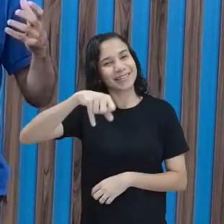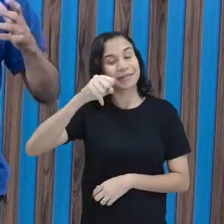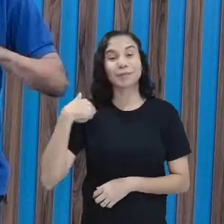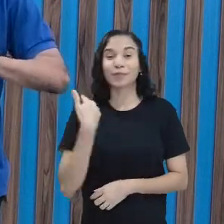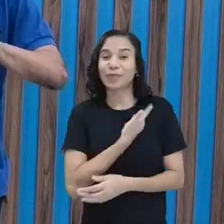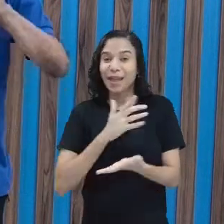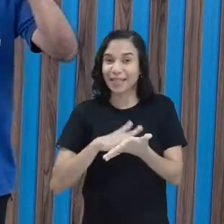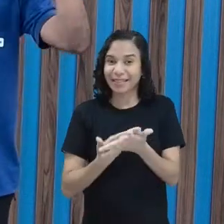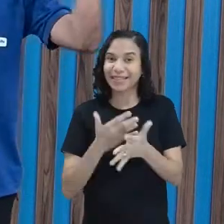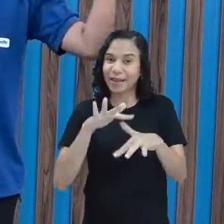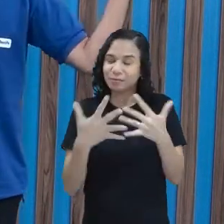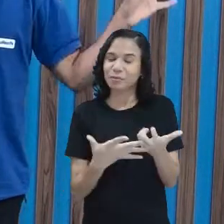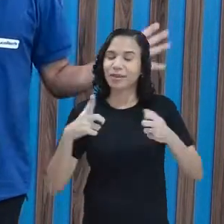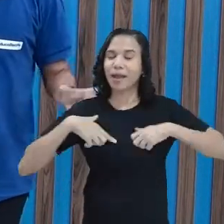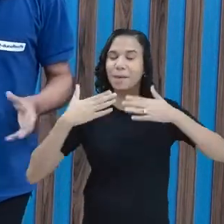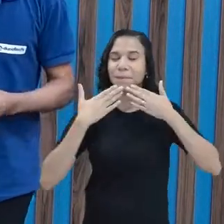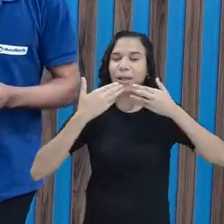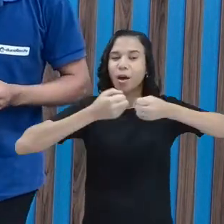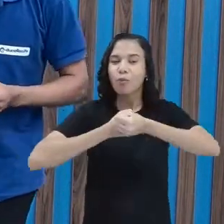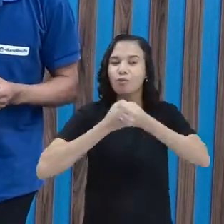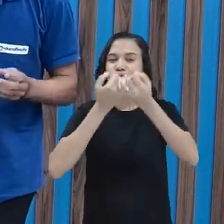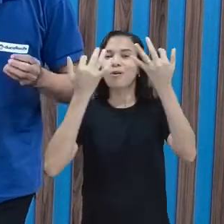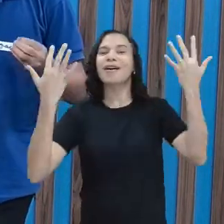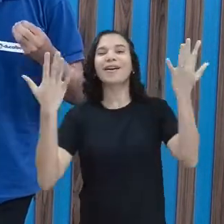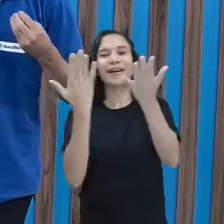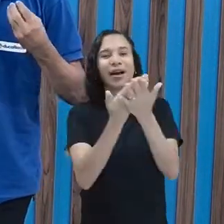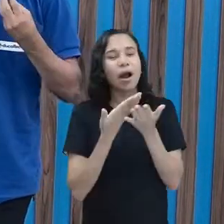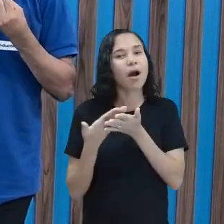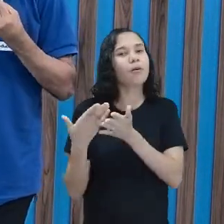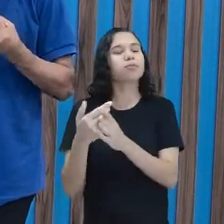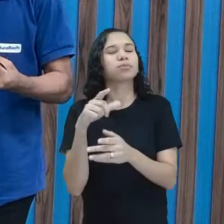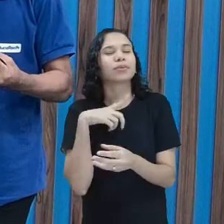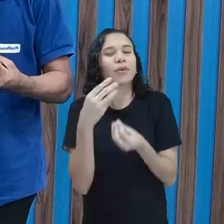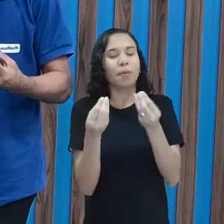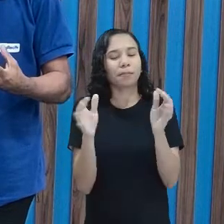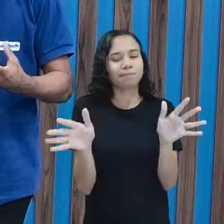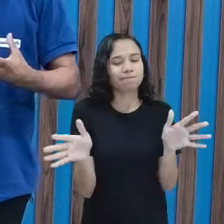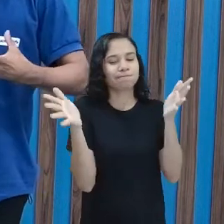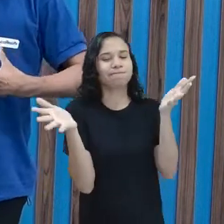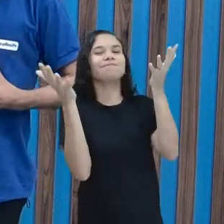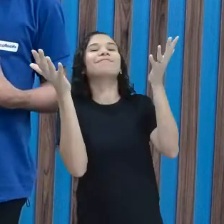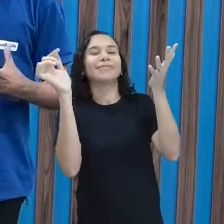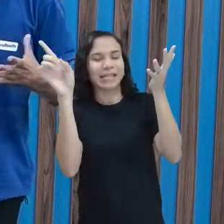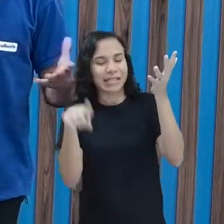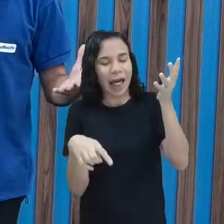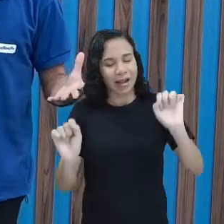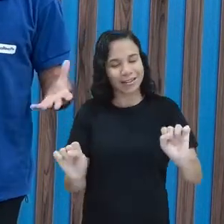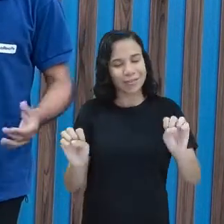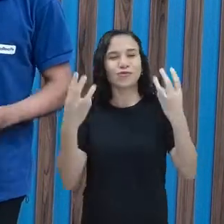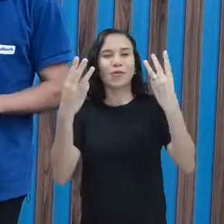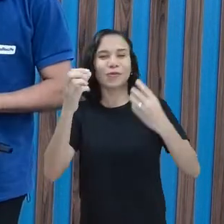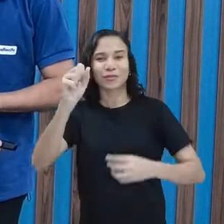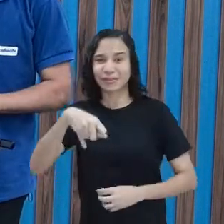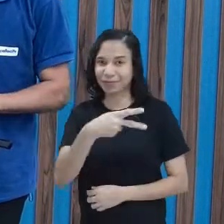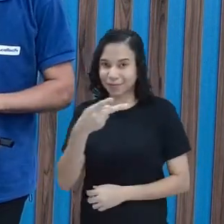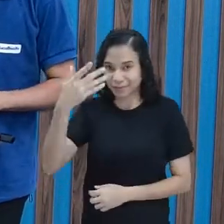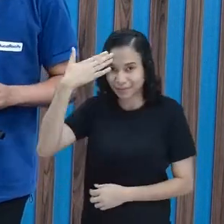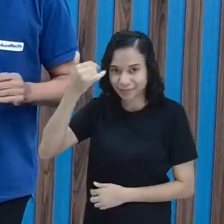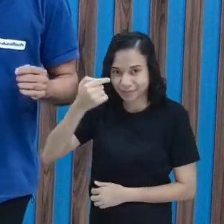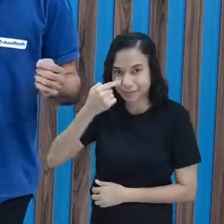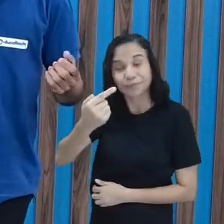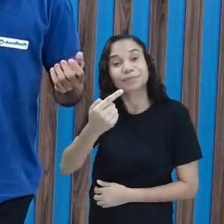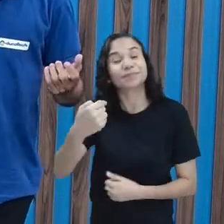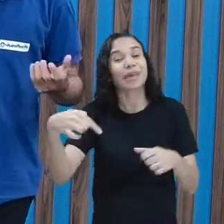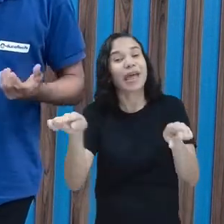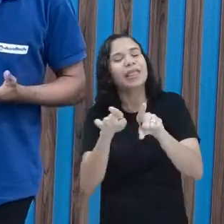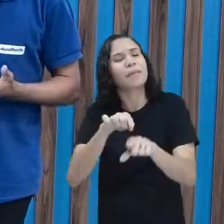Nossa intérprete vai abrilhantar aqui nossa aula e deixar aquela aula com um tchan a mais, né? Bem show de bola, como vocês sabem.